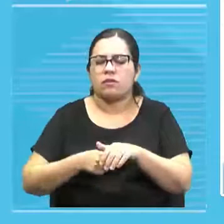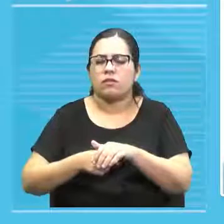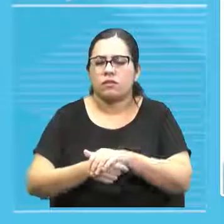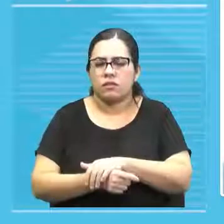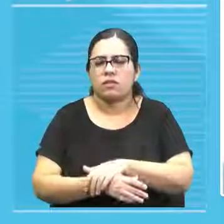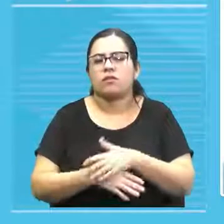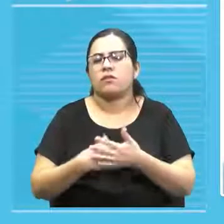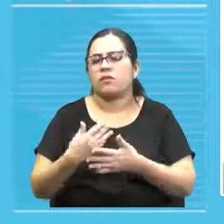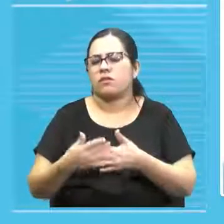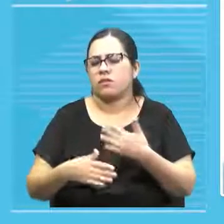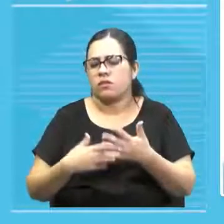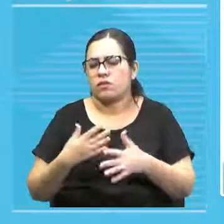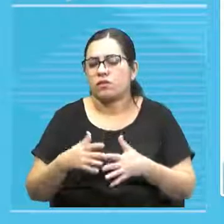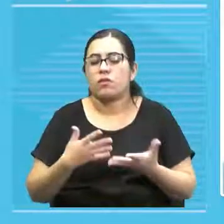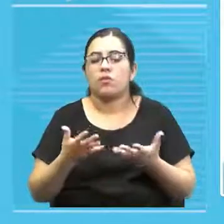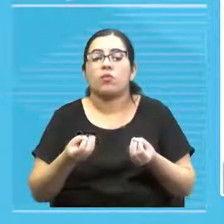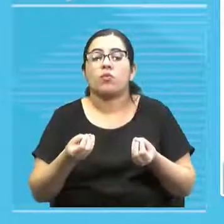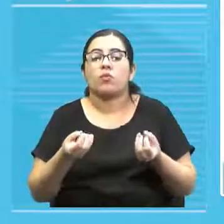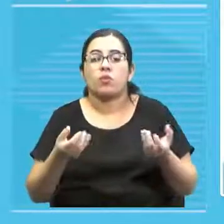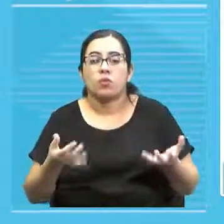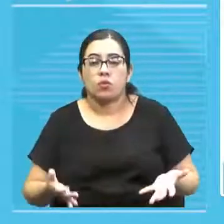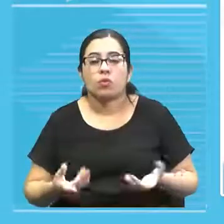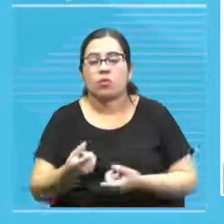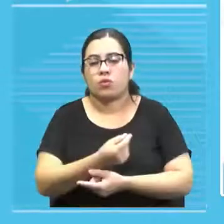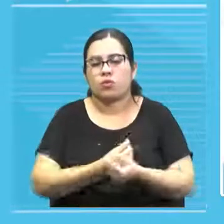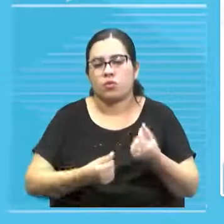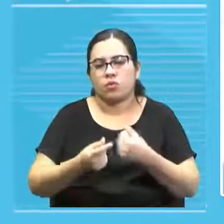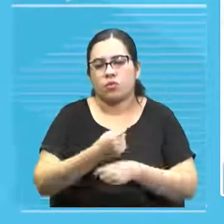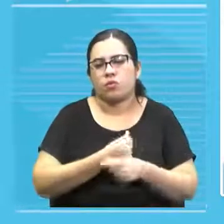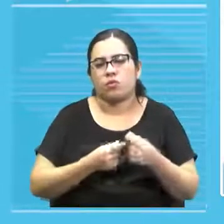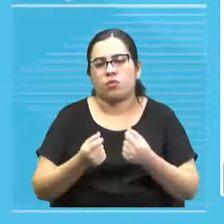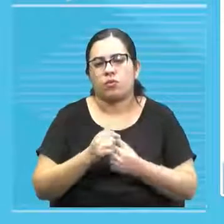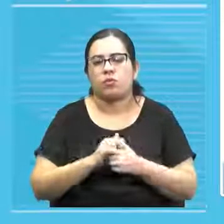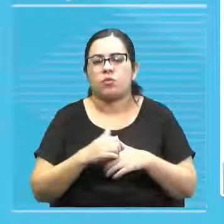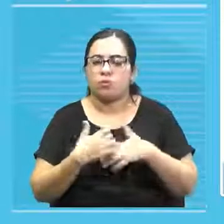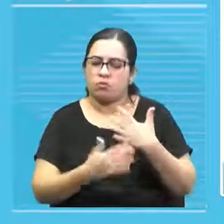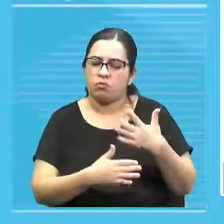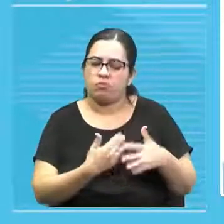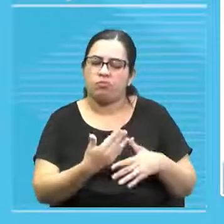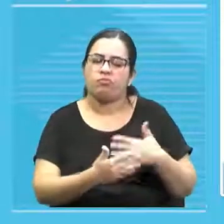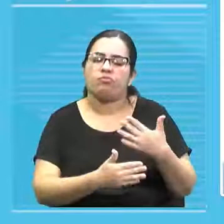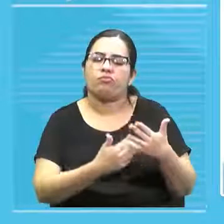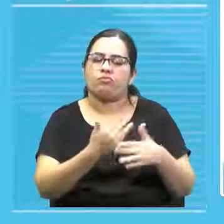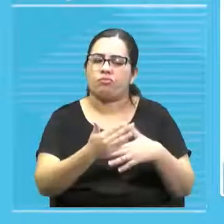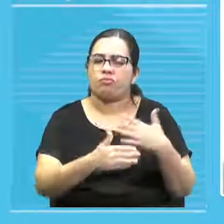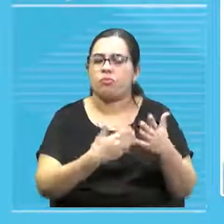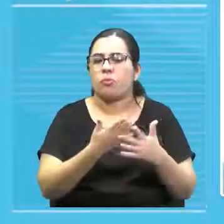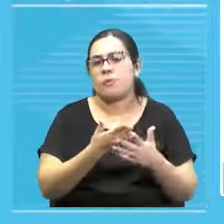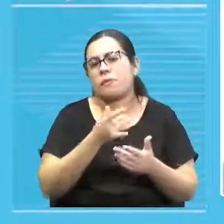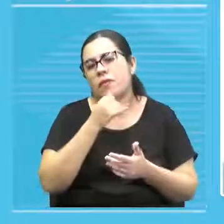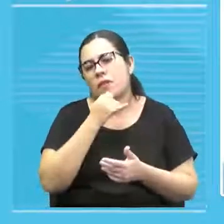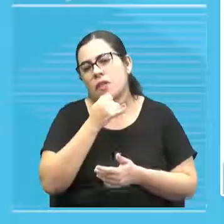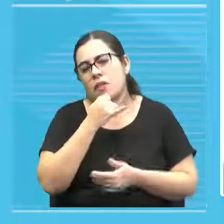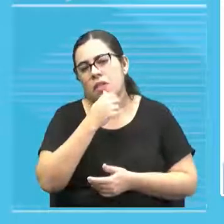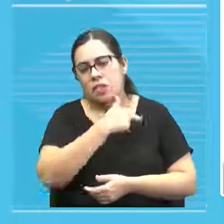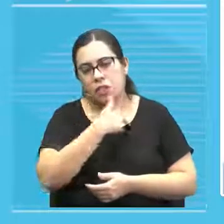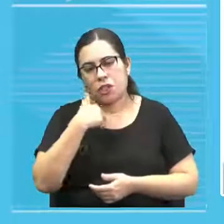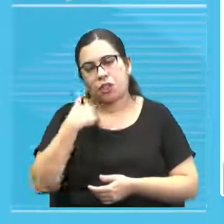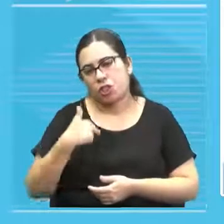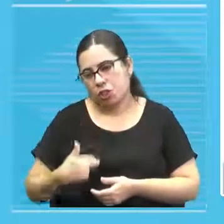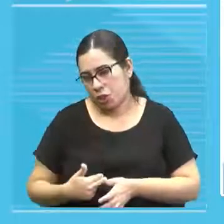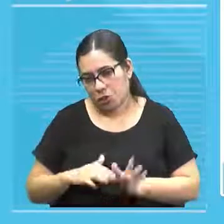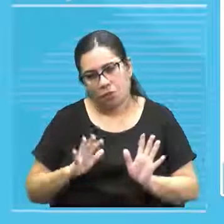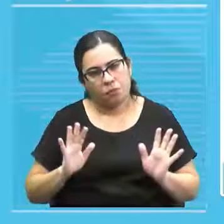correr mais fortemente em Economia em desenvolvimento por exemplo a China